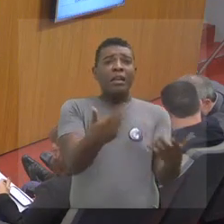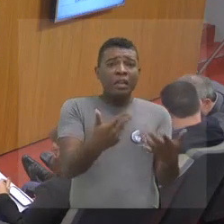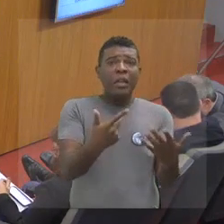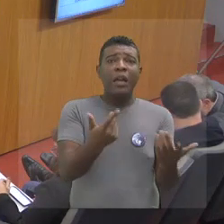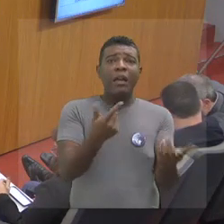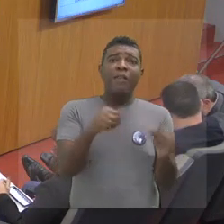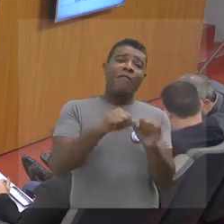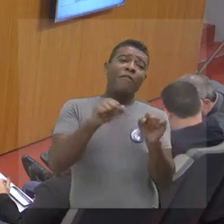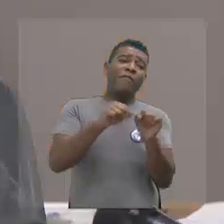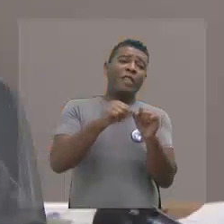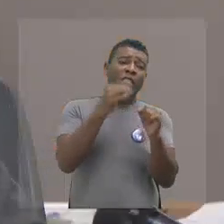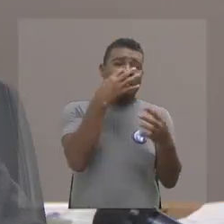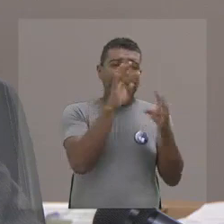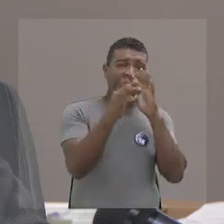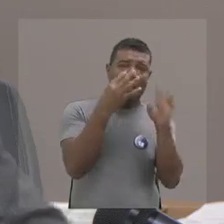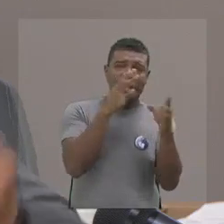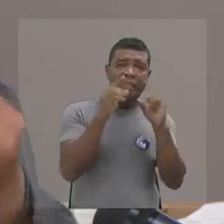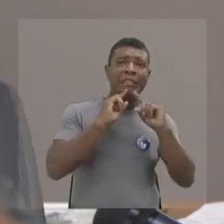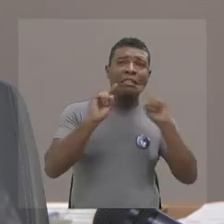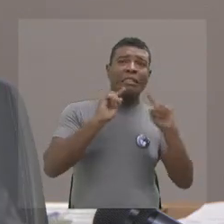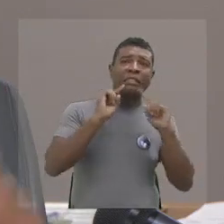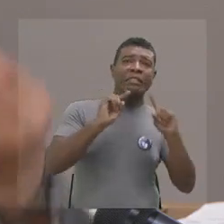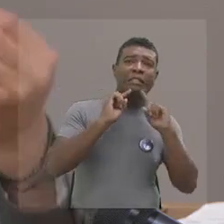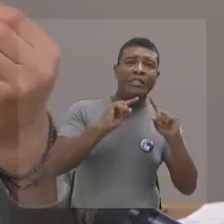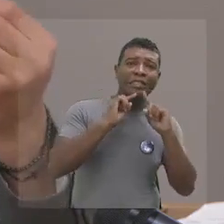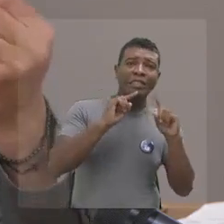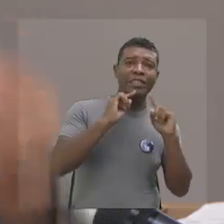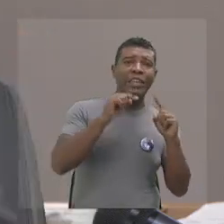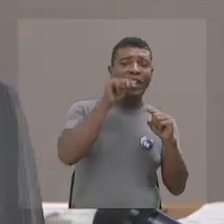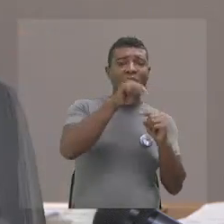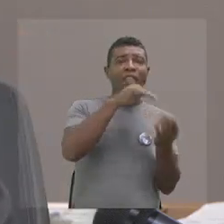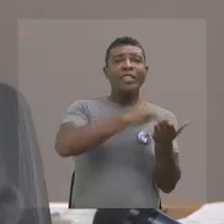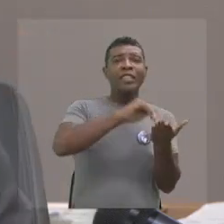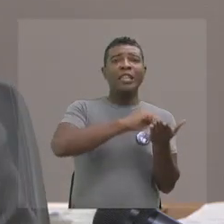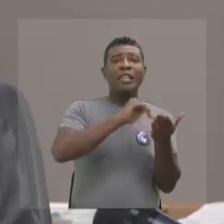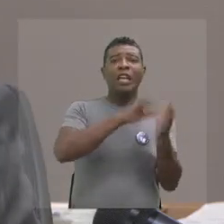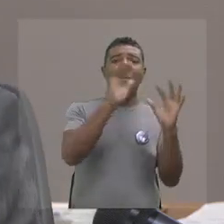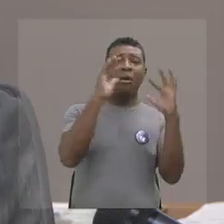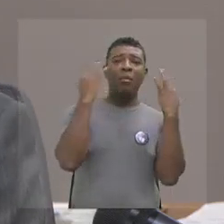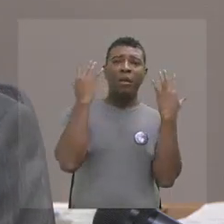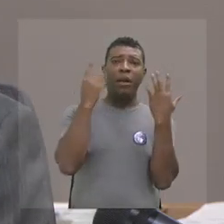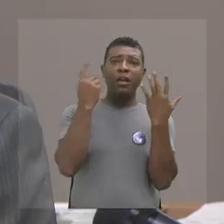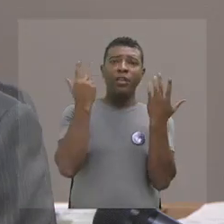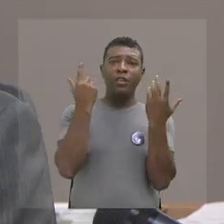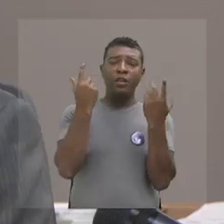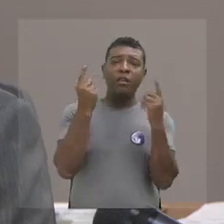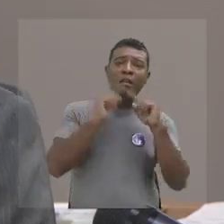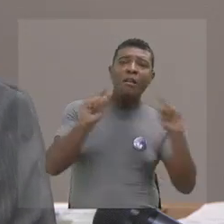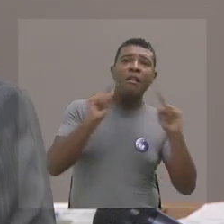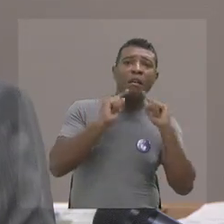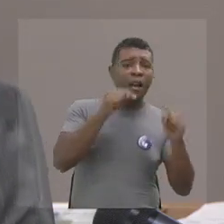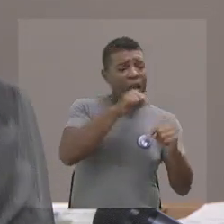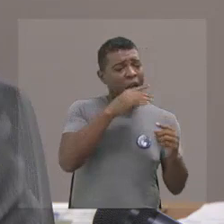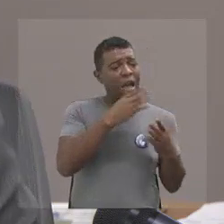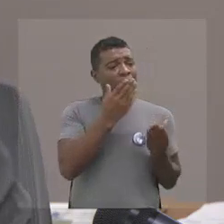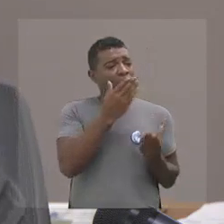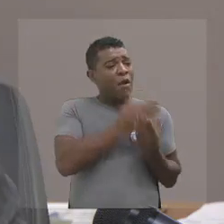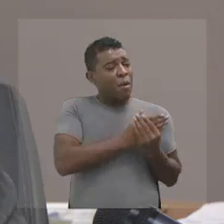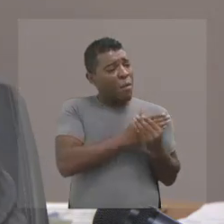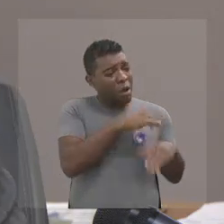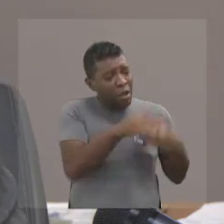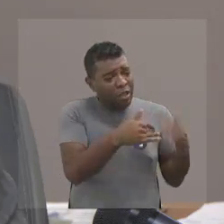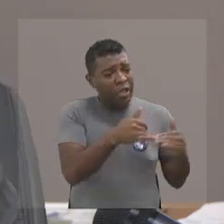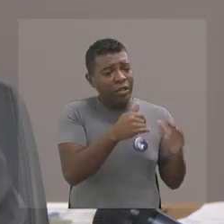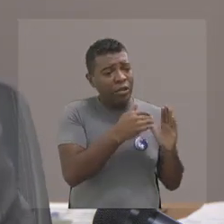críticas é constantes a Secretaria de Meio Ambiente que os seus processos não andam como deveriam andar